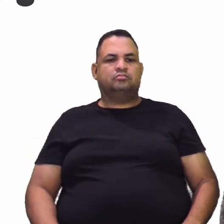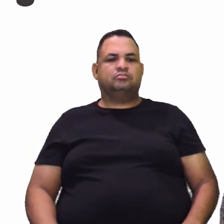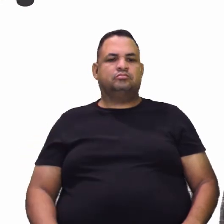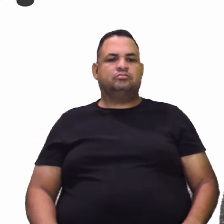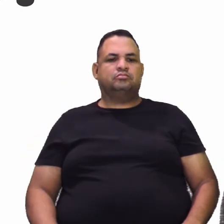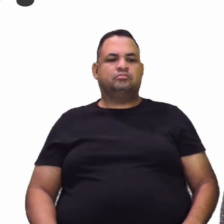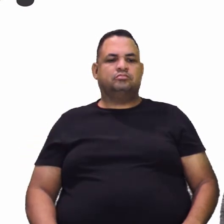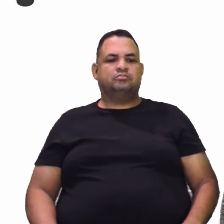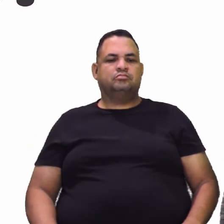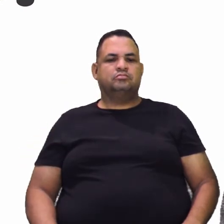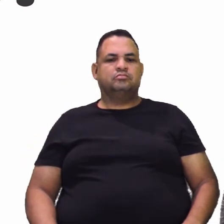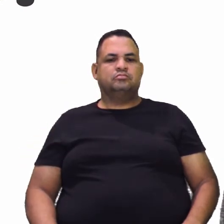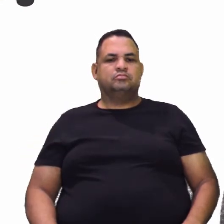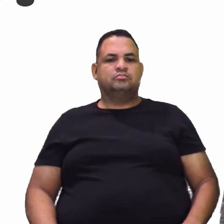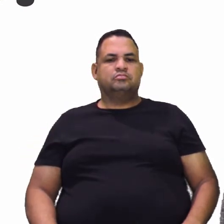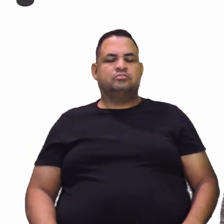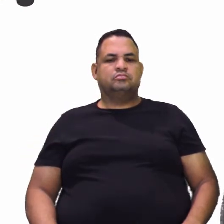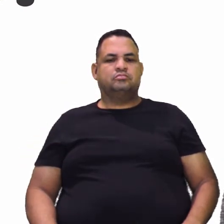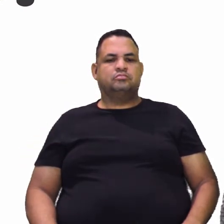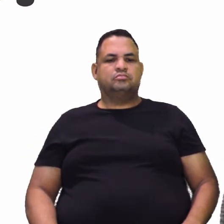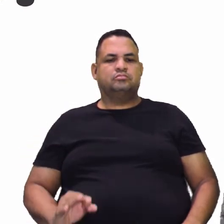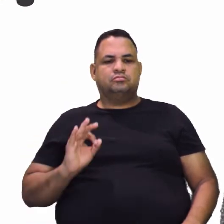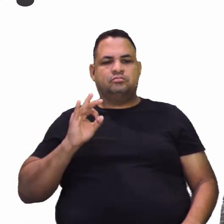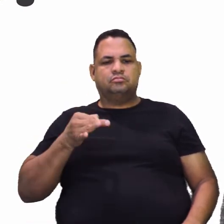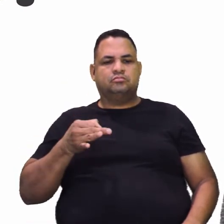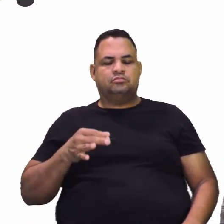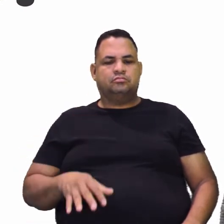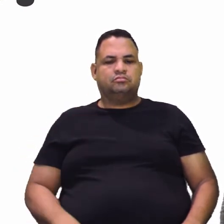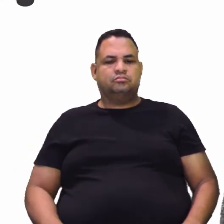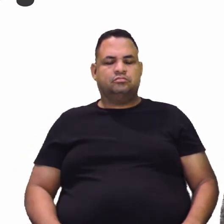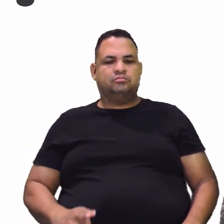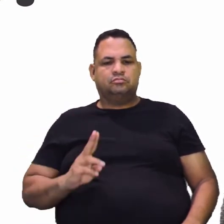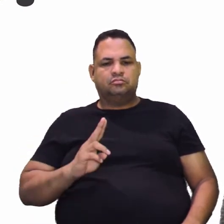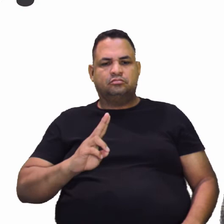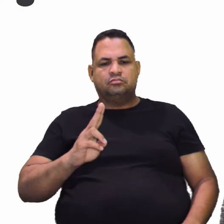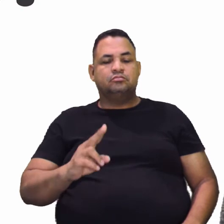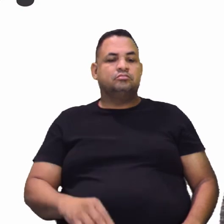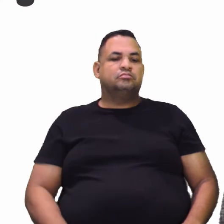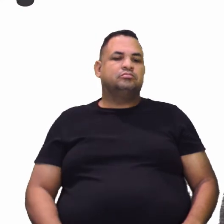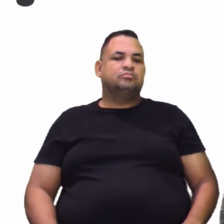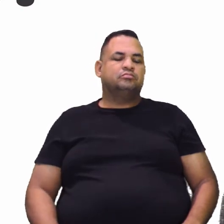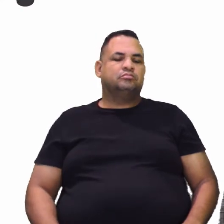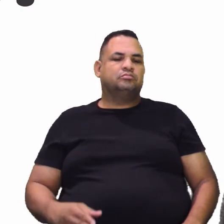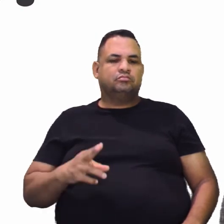uniforme diário na escola, certo? Então, o uniforme que ele usa